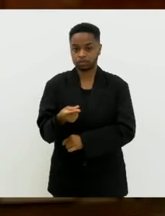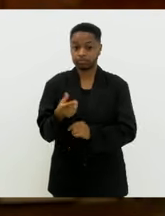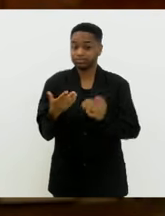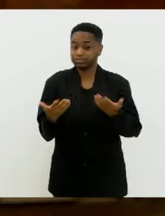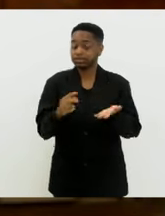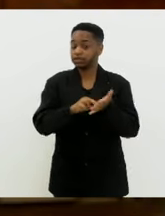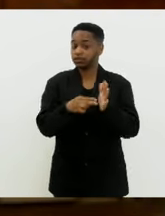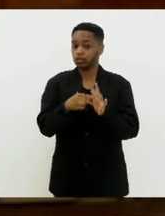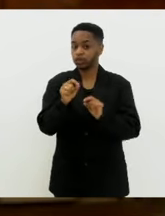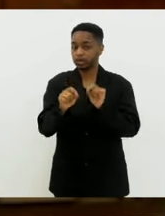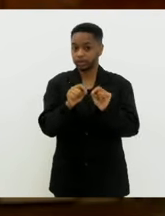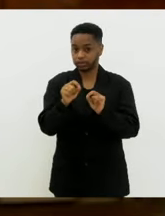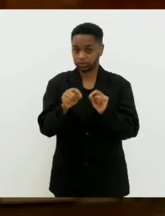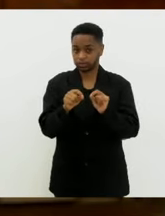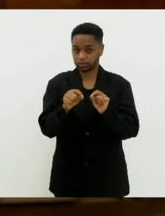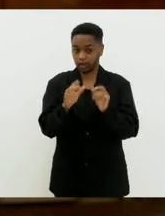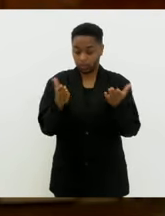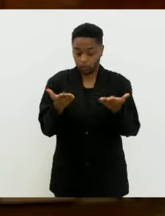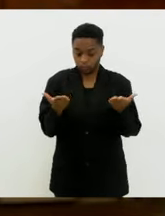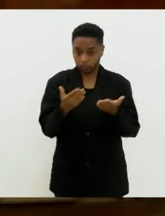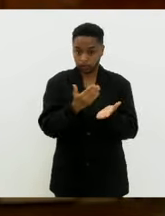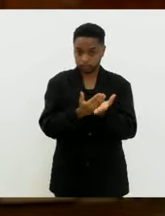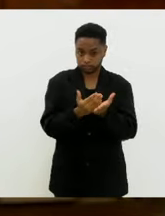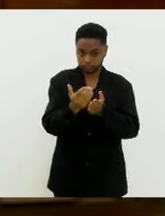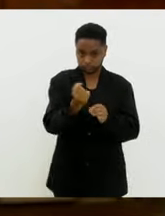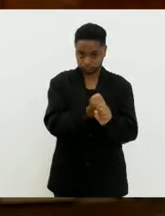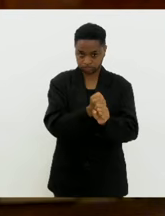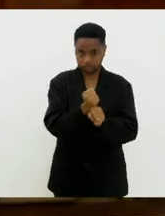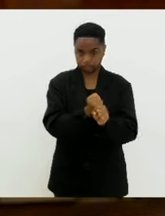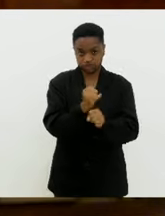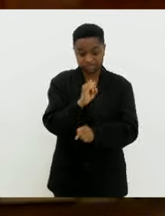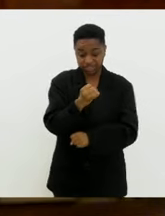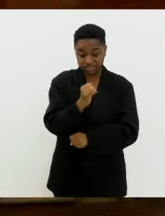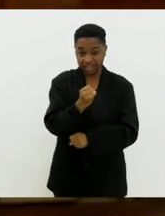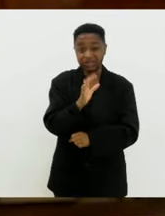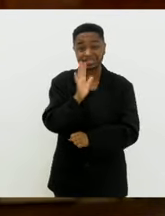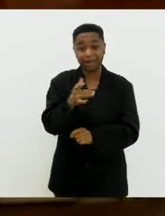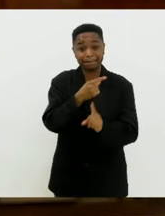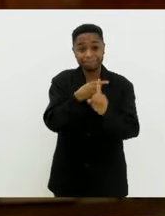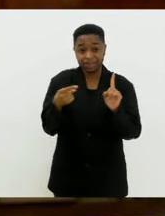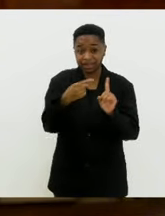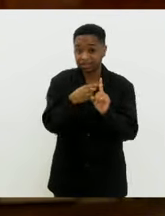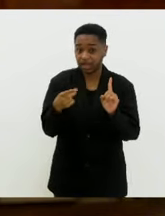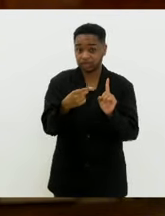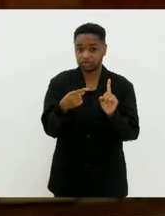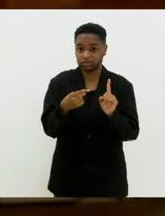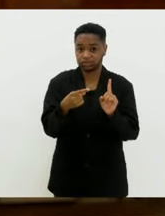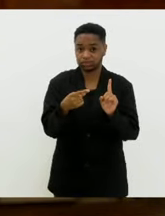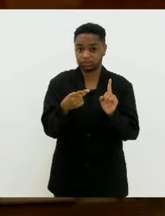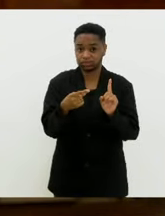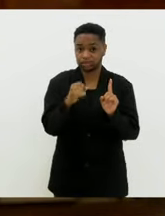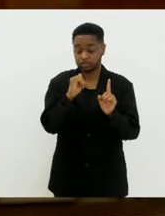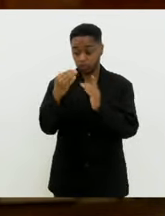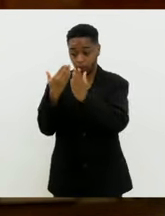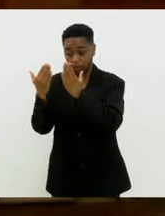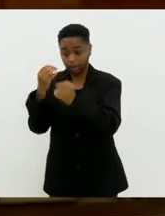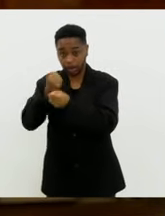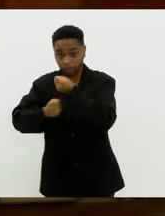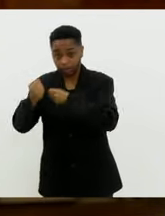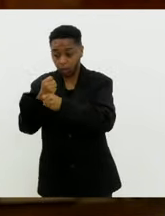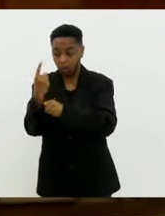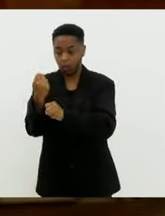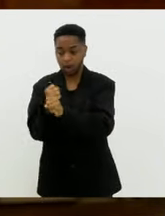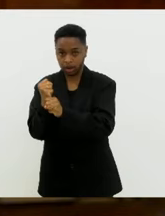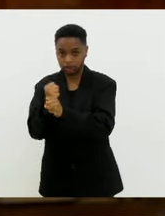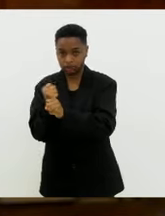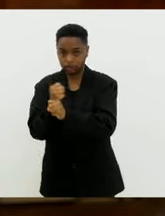seja, é início do ano, a gente já está com a metade dos casos, início do ano, janeiro, a gente